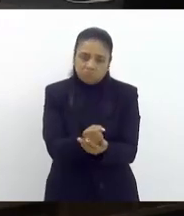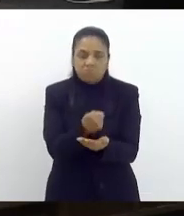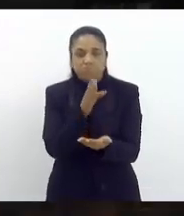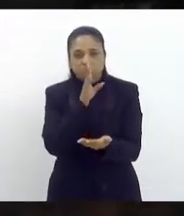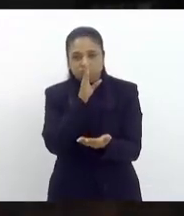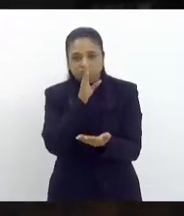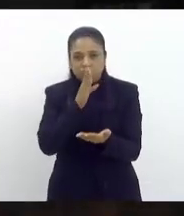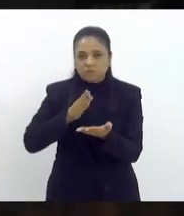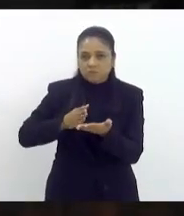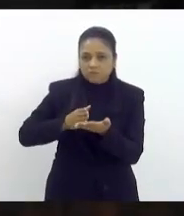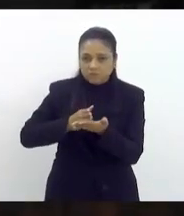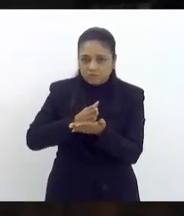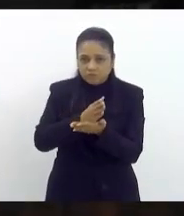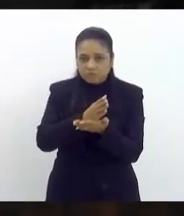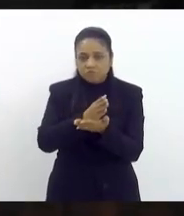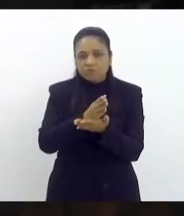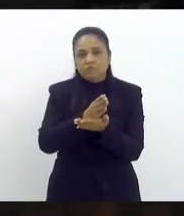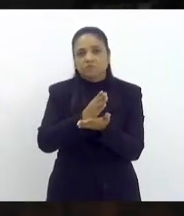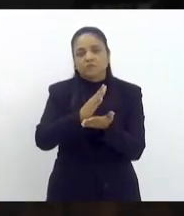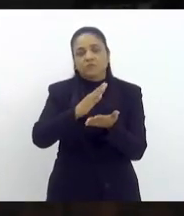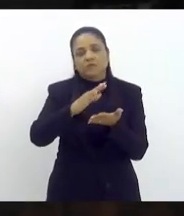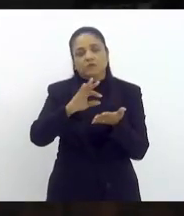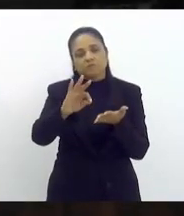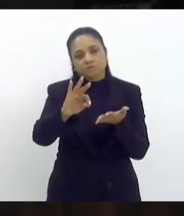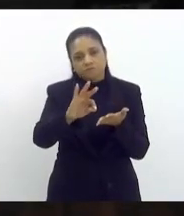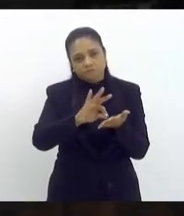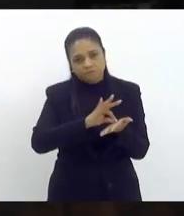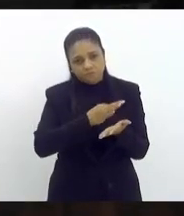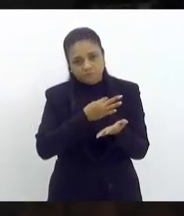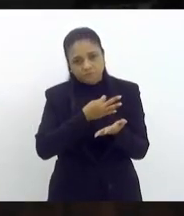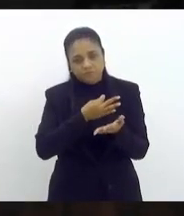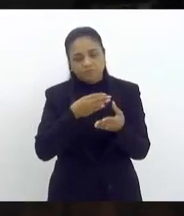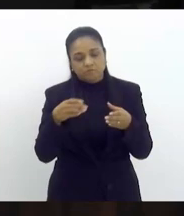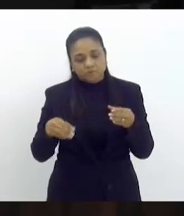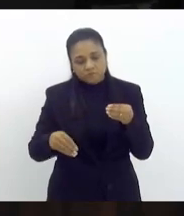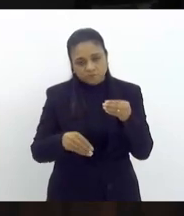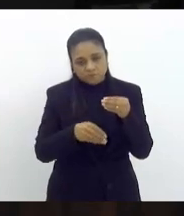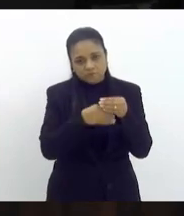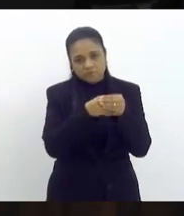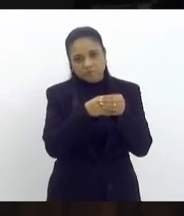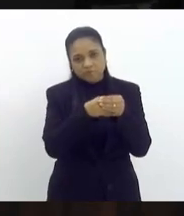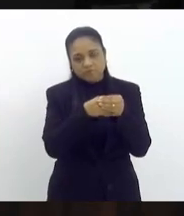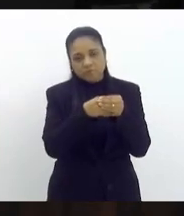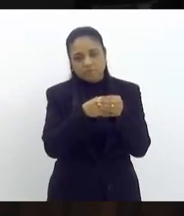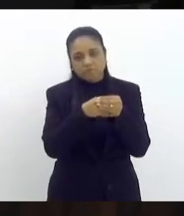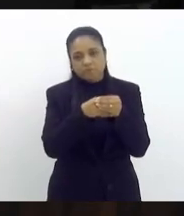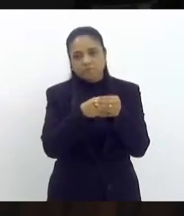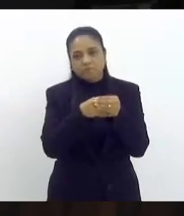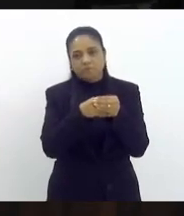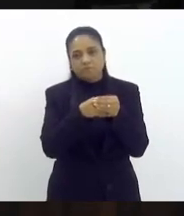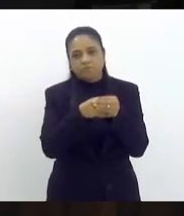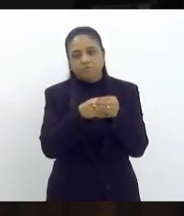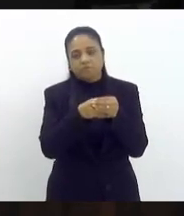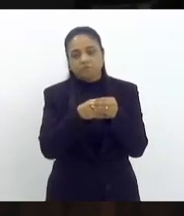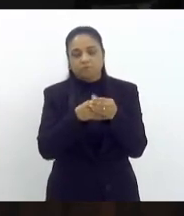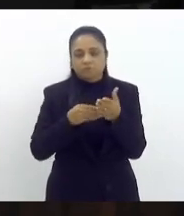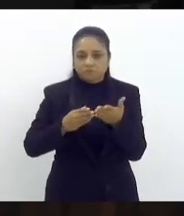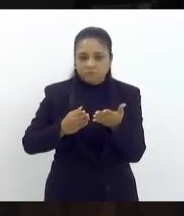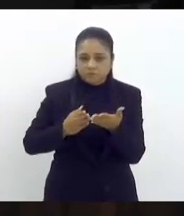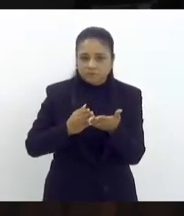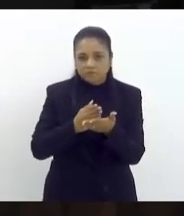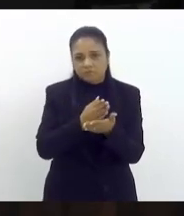estão aprovado vai a redação final incorporando as matérias destacadas e aprovadas